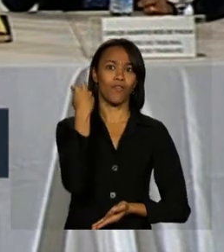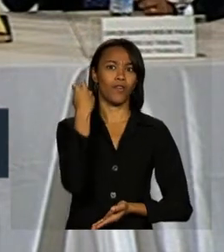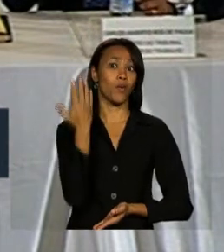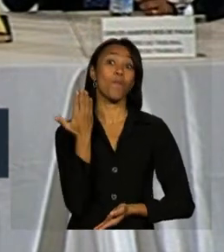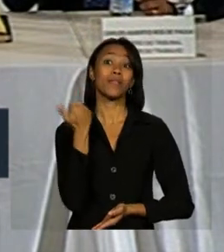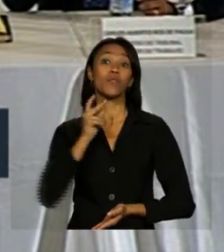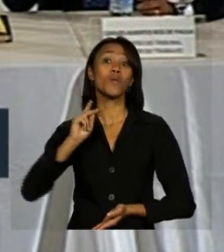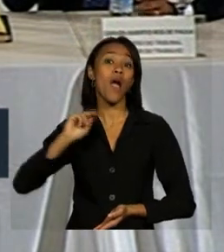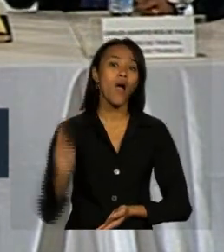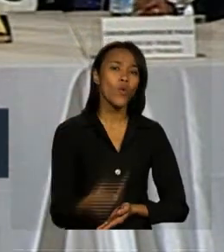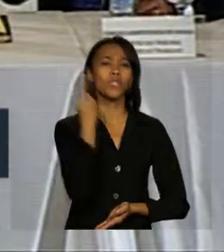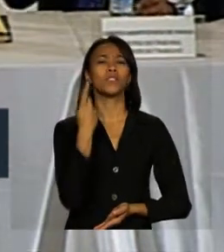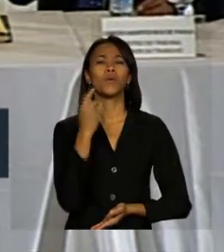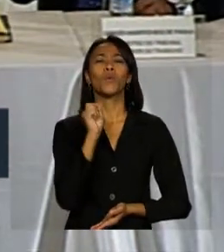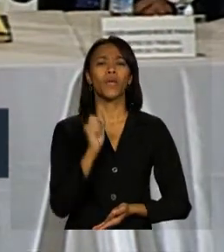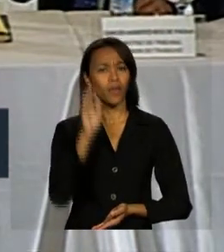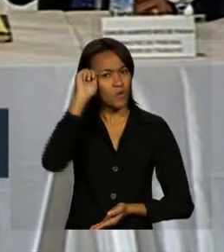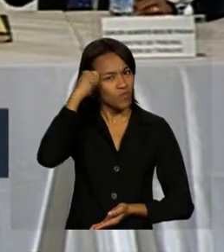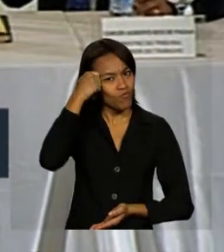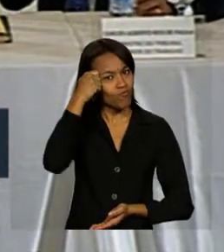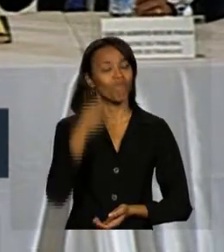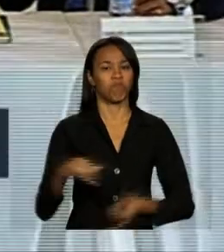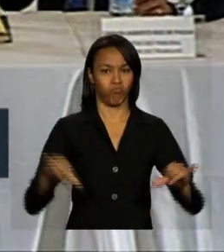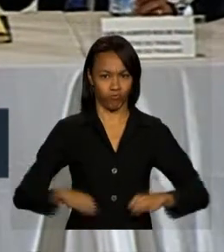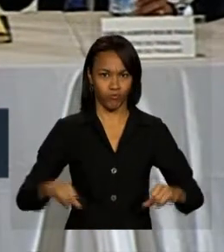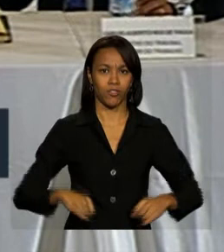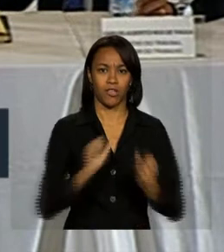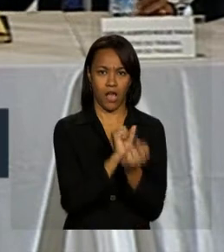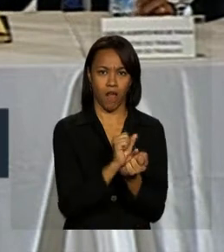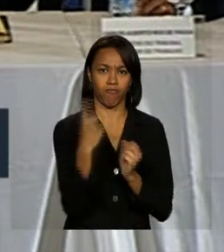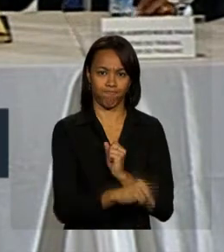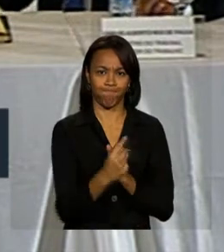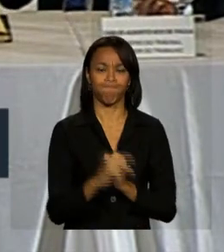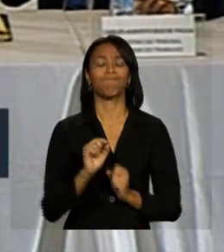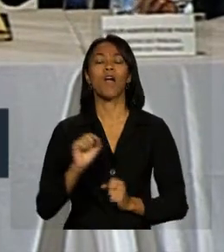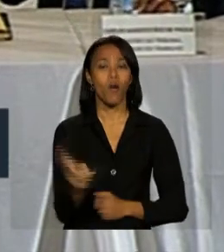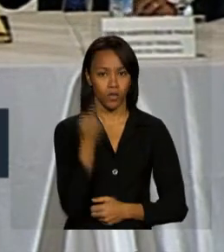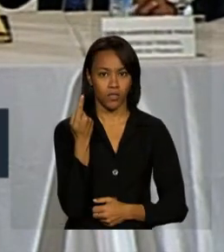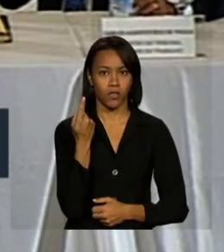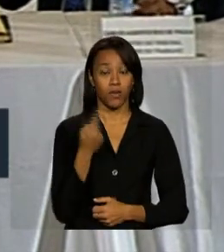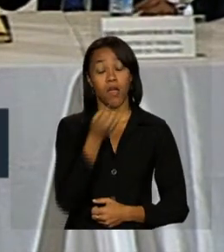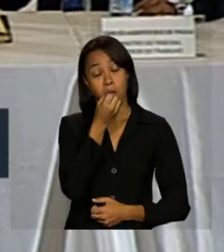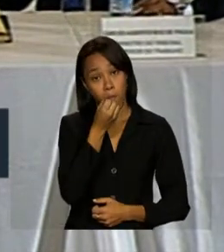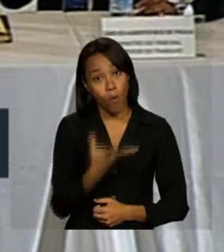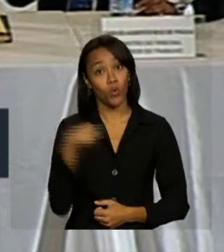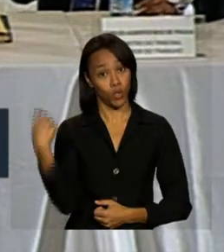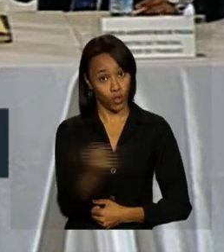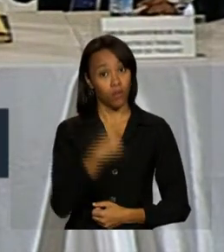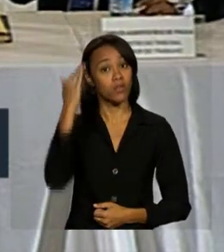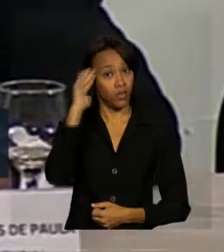a rota da escravidão. Se assim o é, minha cara ministra, é bom que nós